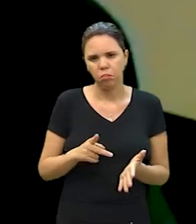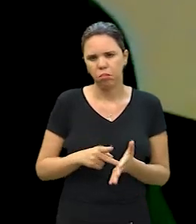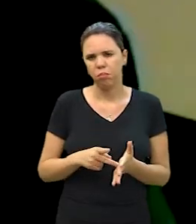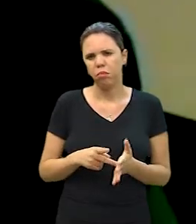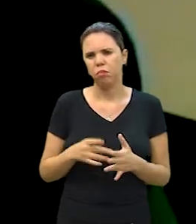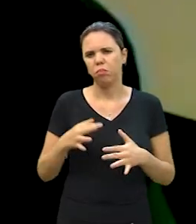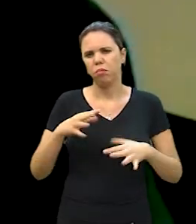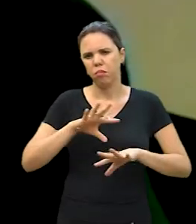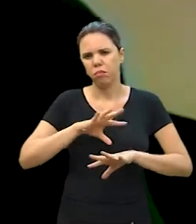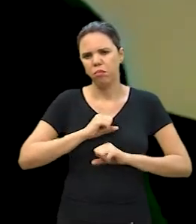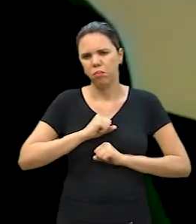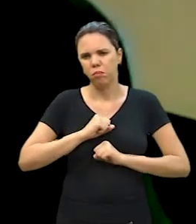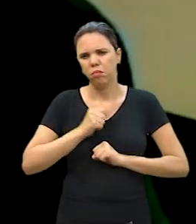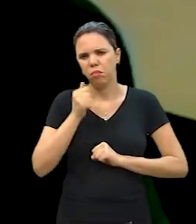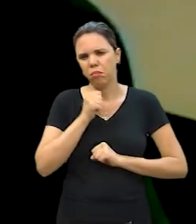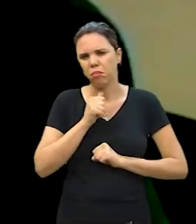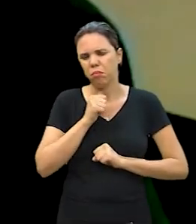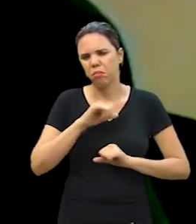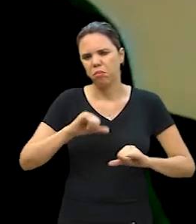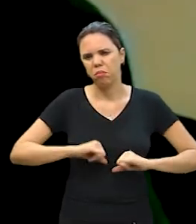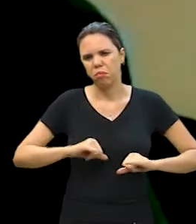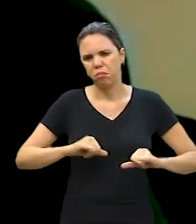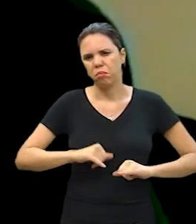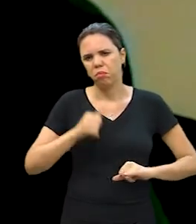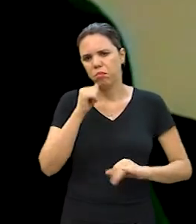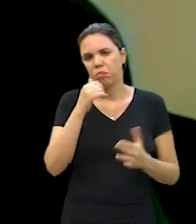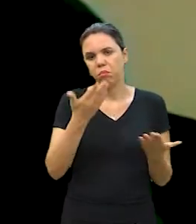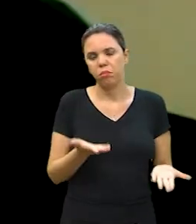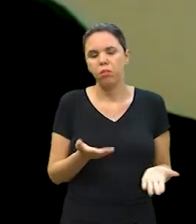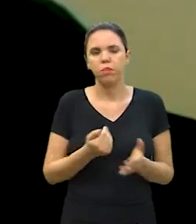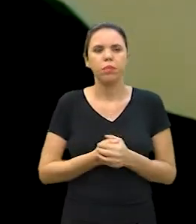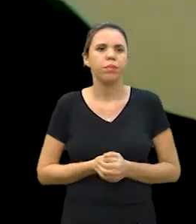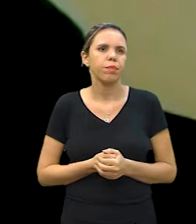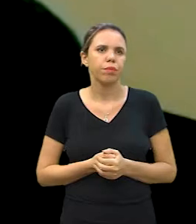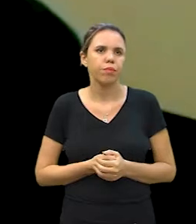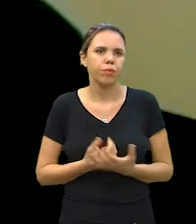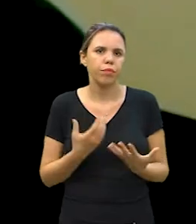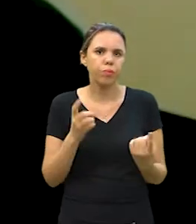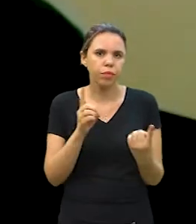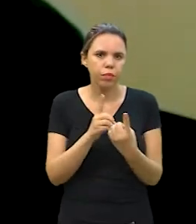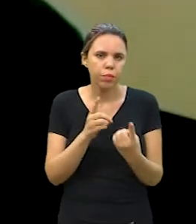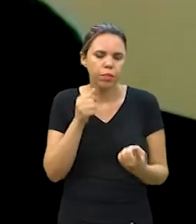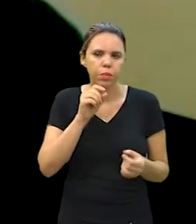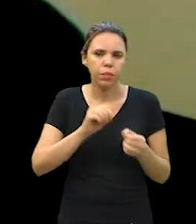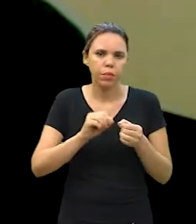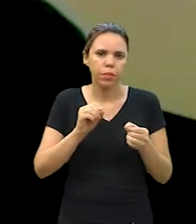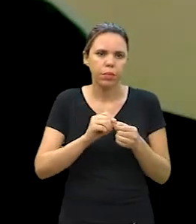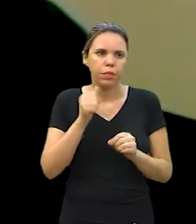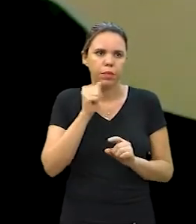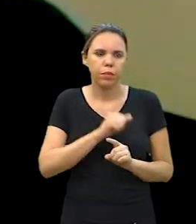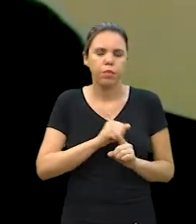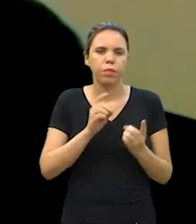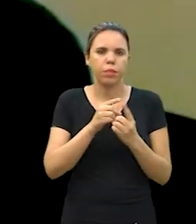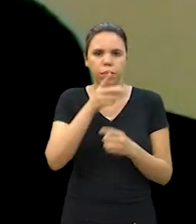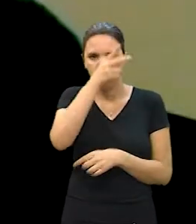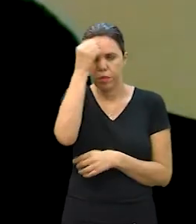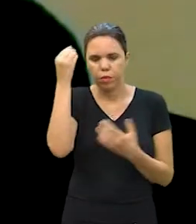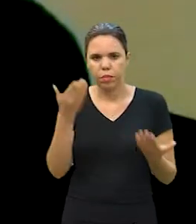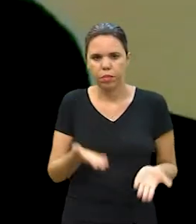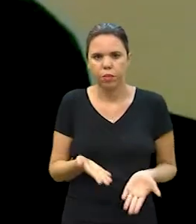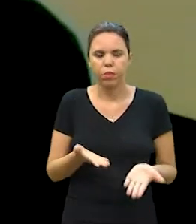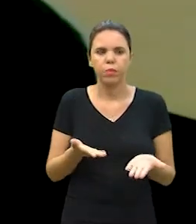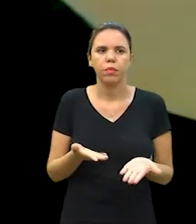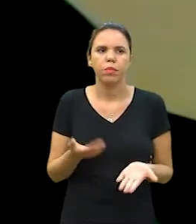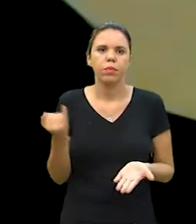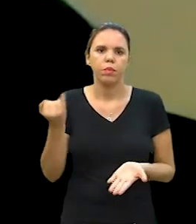está adoecendo esta mulher, né? Então, esse acolhimento que é feito à mulher no serviço